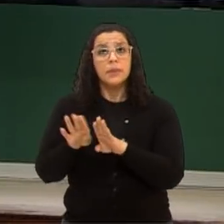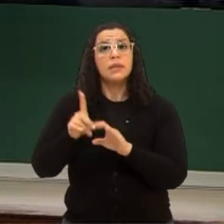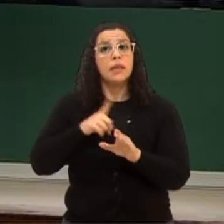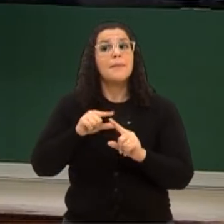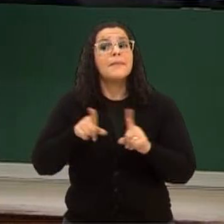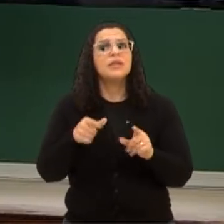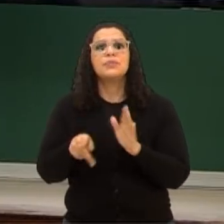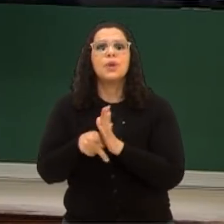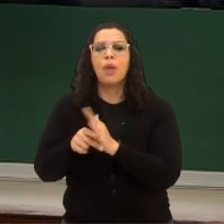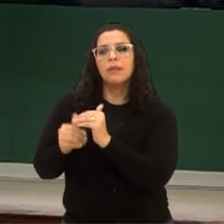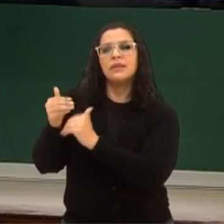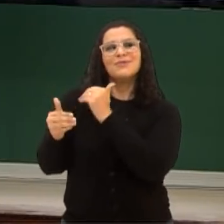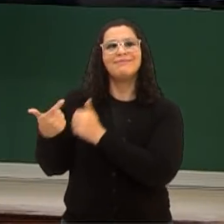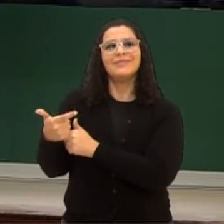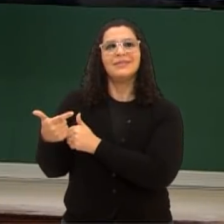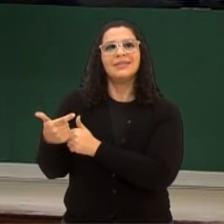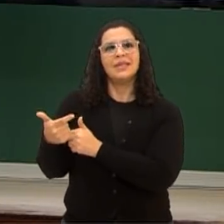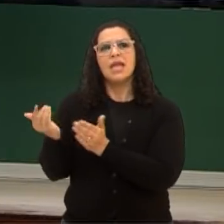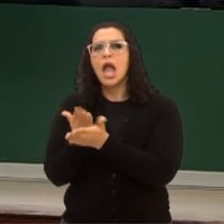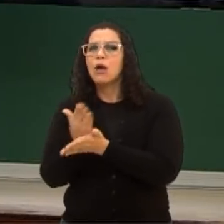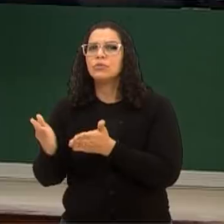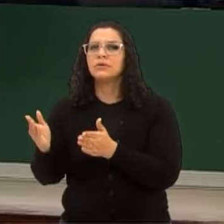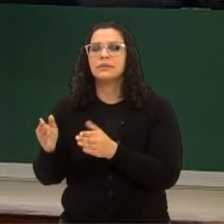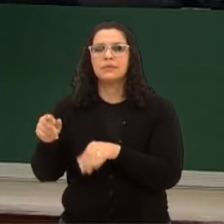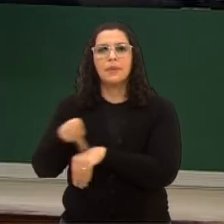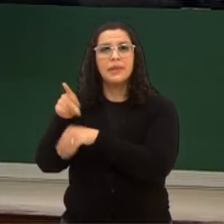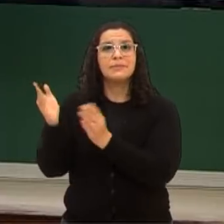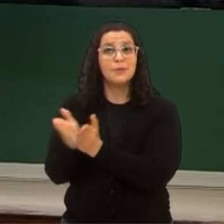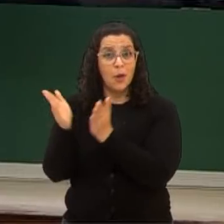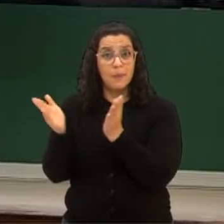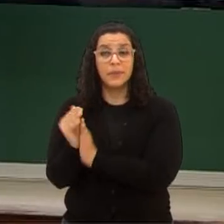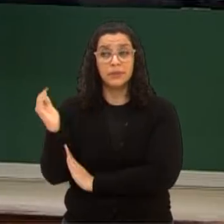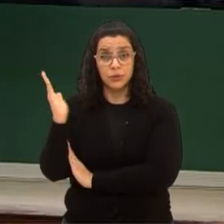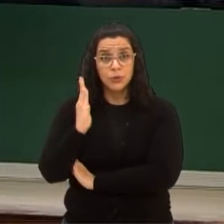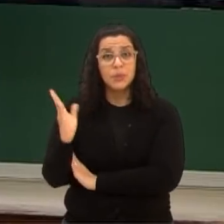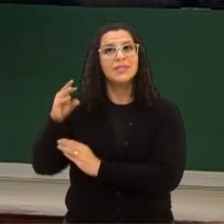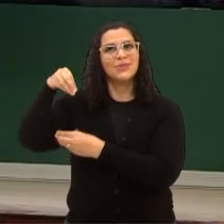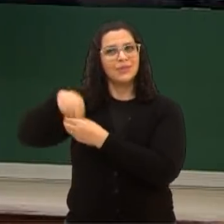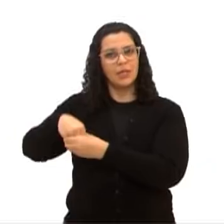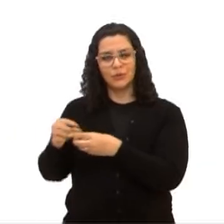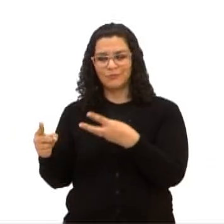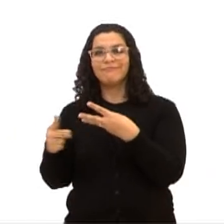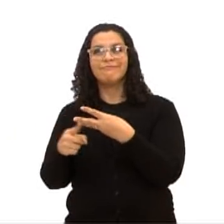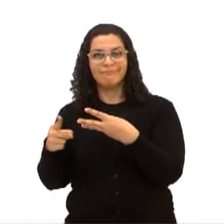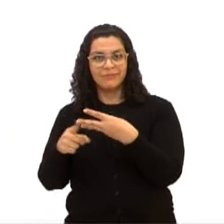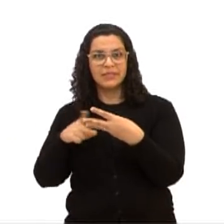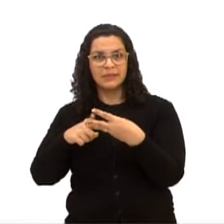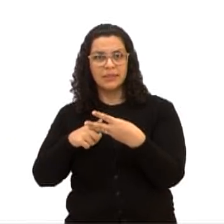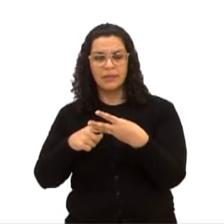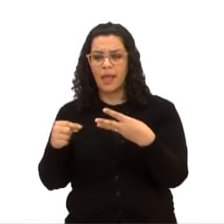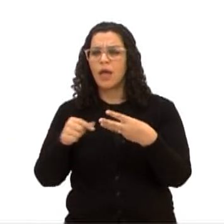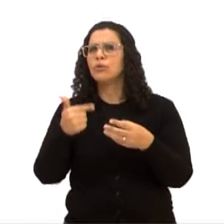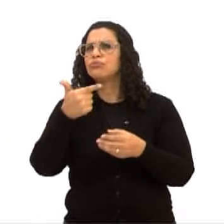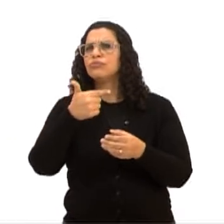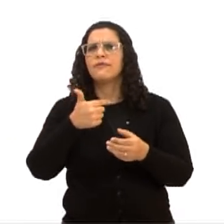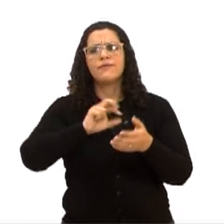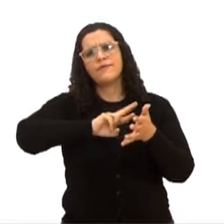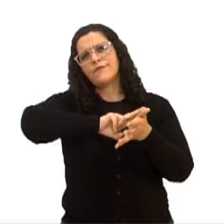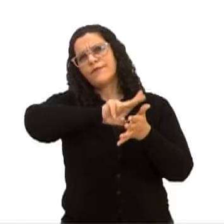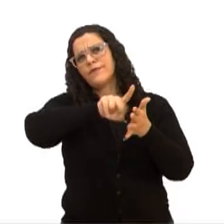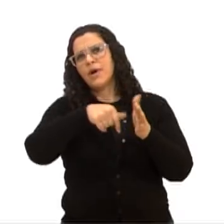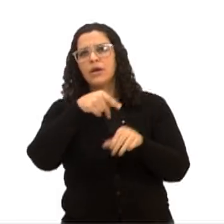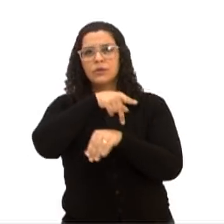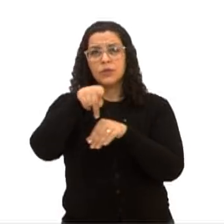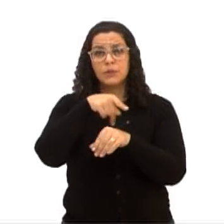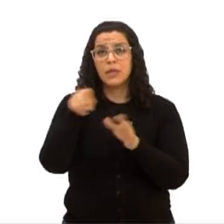porém não desenvolvidos. E observem que entre eles está o Brasil. O Brasil e diversos outros países, por